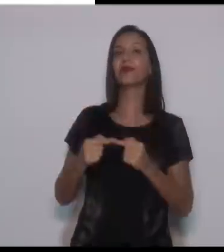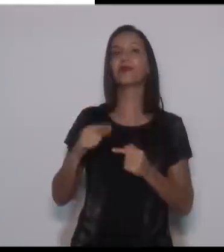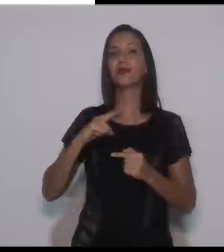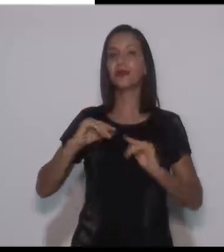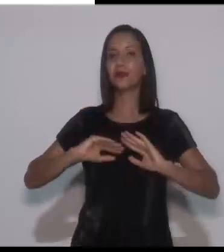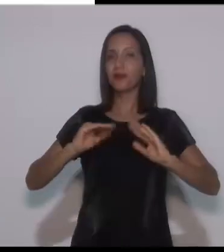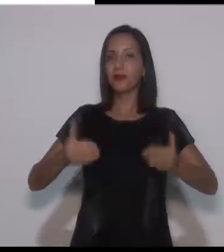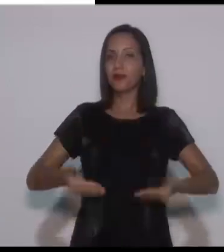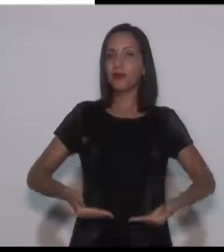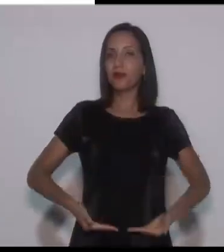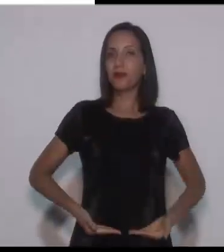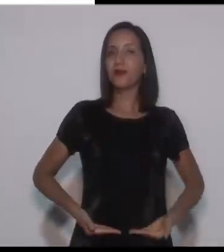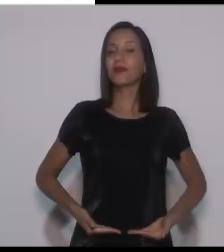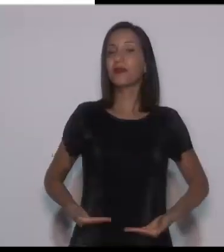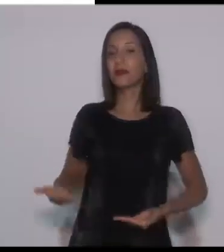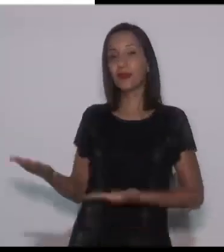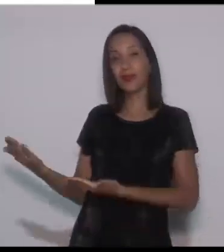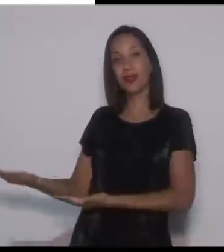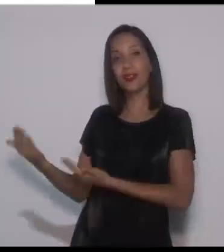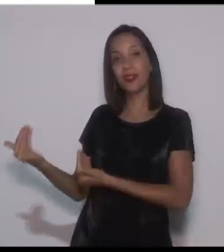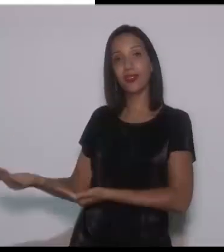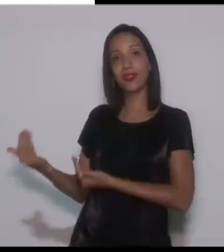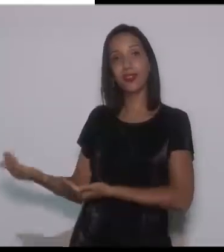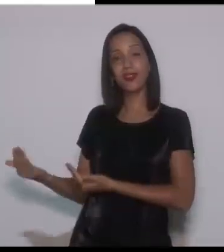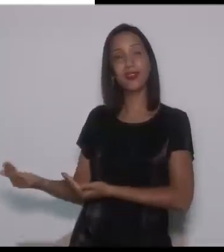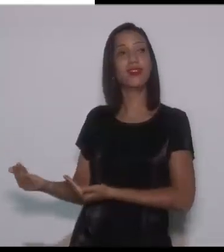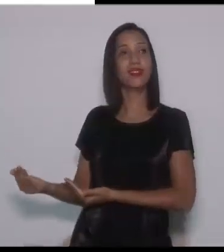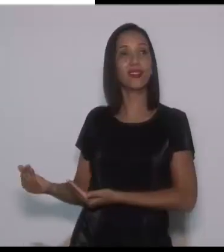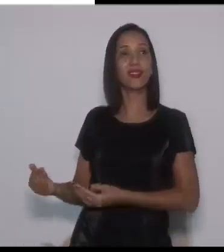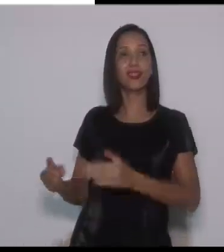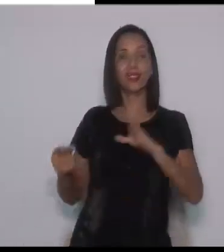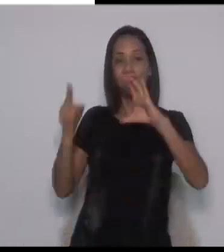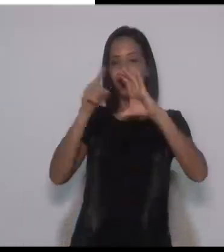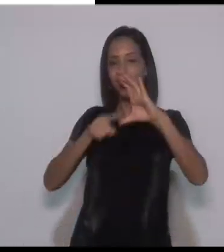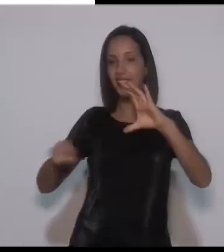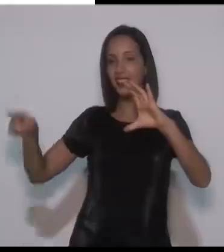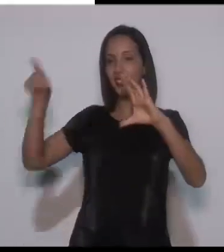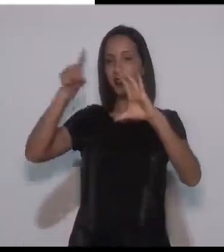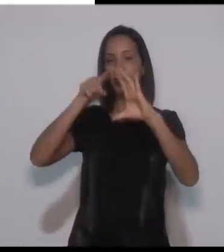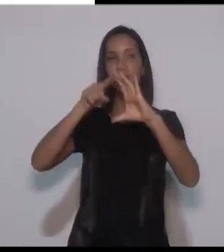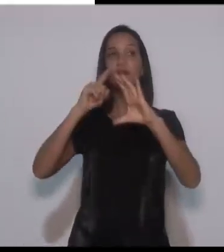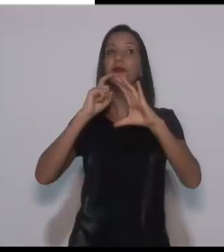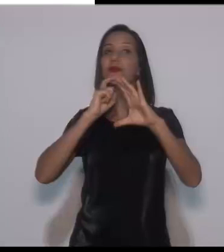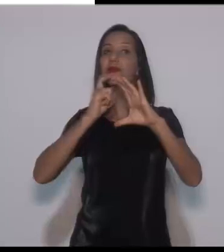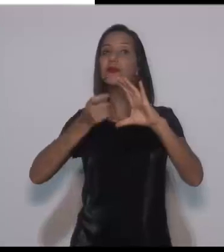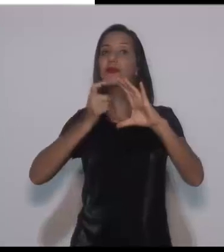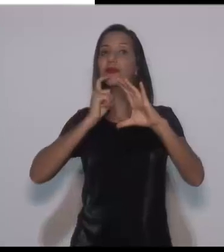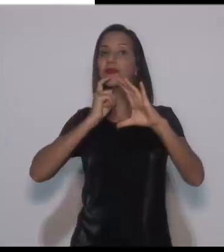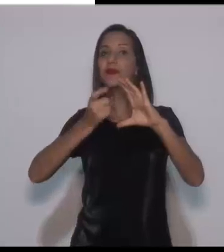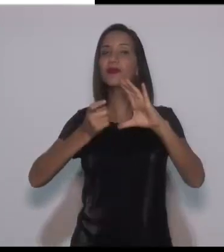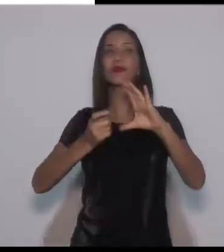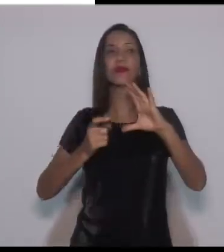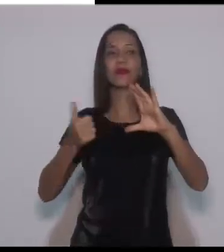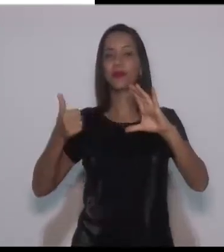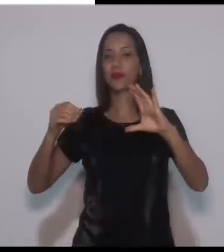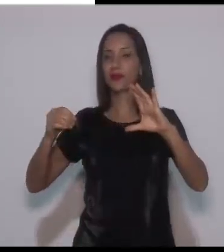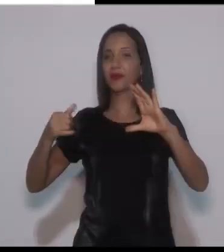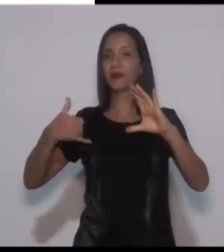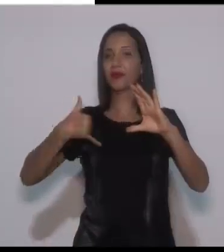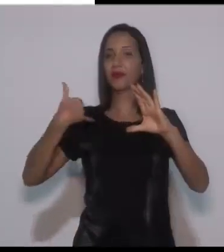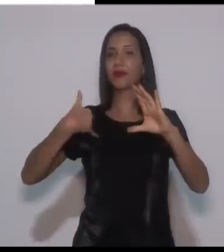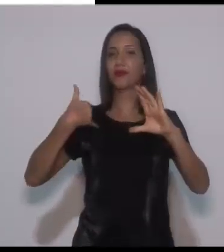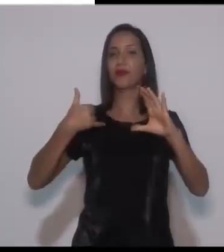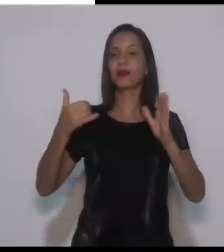da adolescência. Aquele círculo, aquele gráfico de rosca, o verdinho mais claro, de 10 a 14 anos,